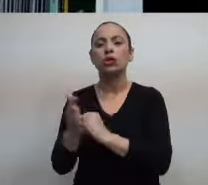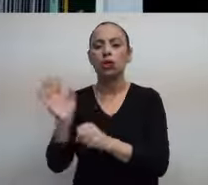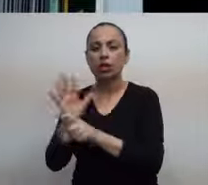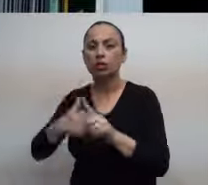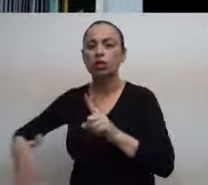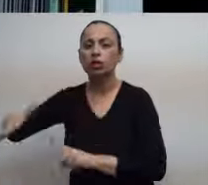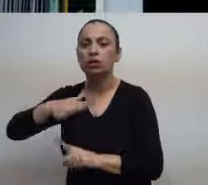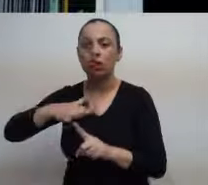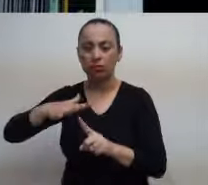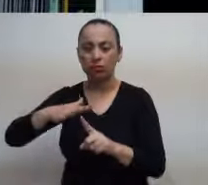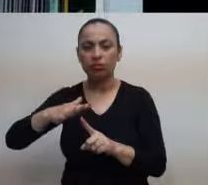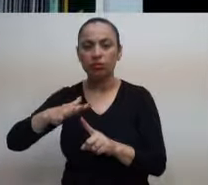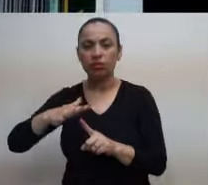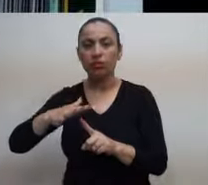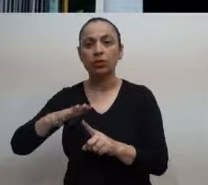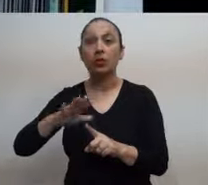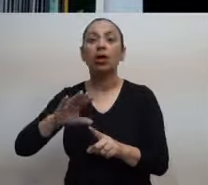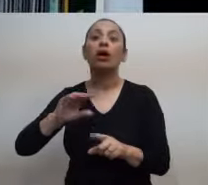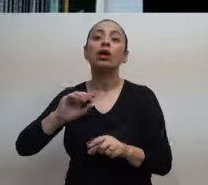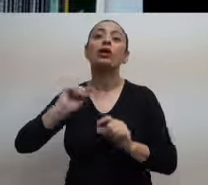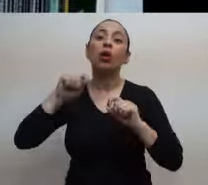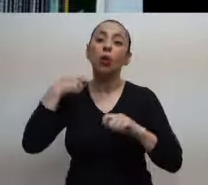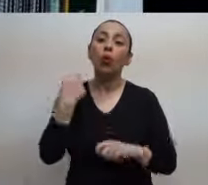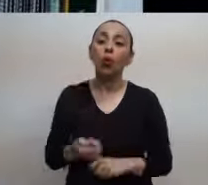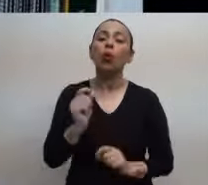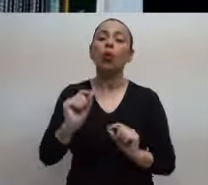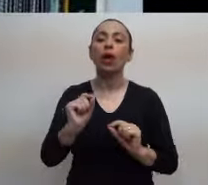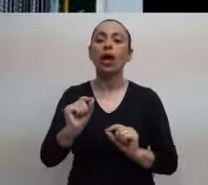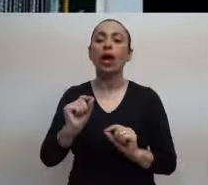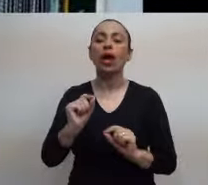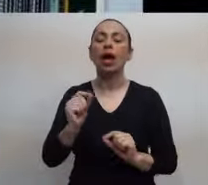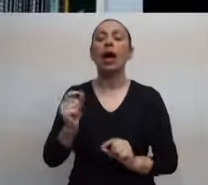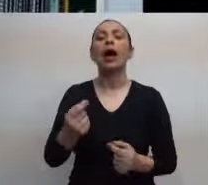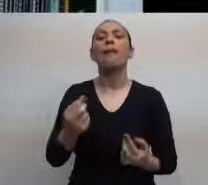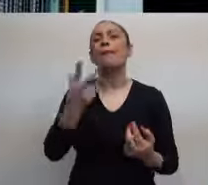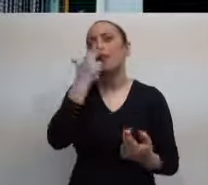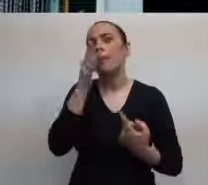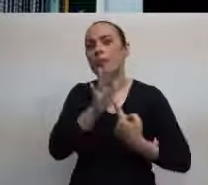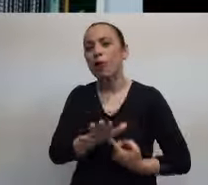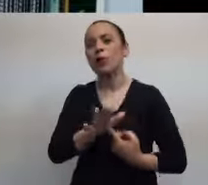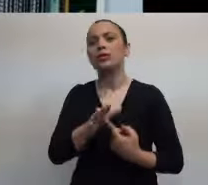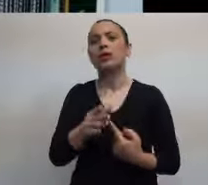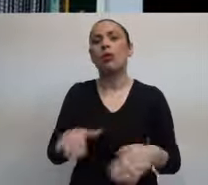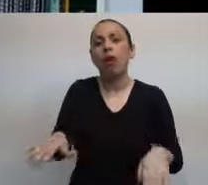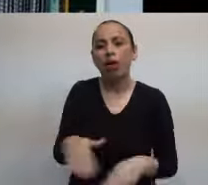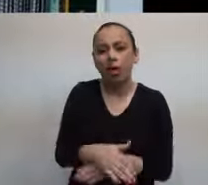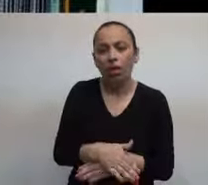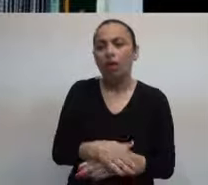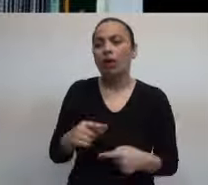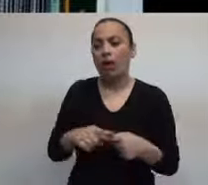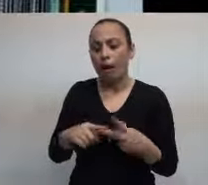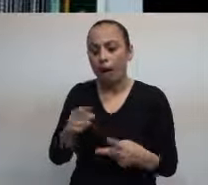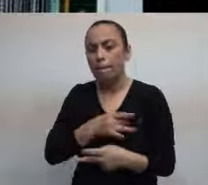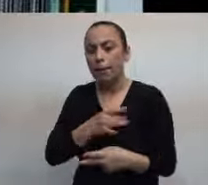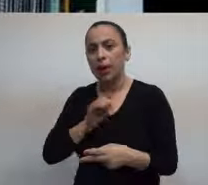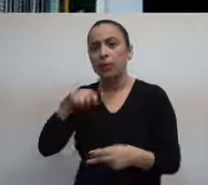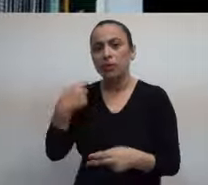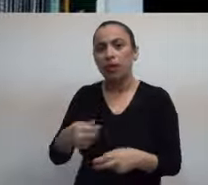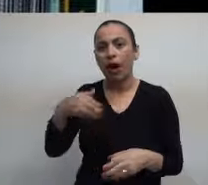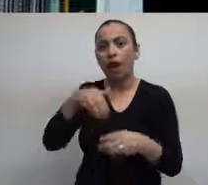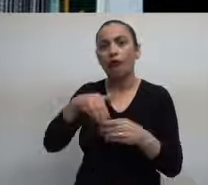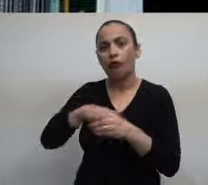social. Traduzindo aí, então, a sua passividade, o seu medo, em votos,